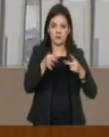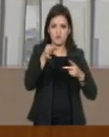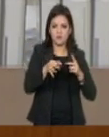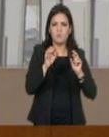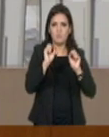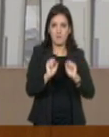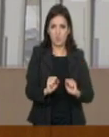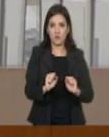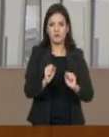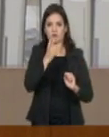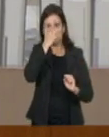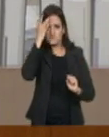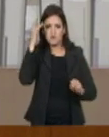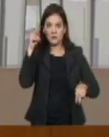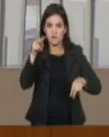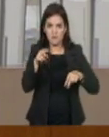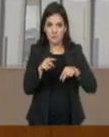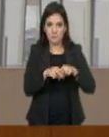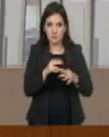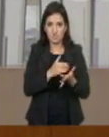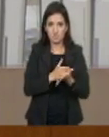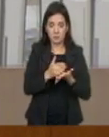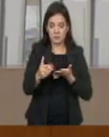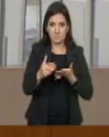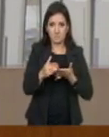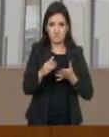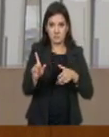execução definitiva da pena antecipada,